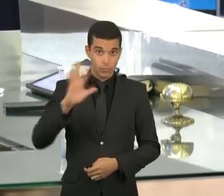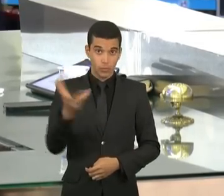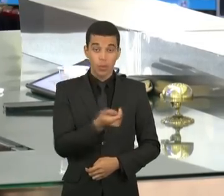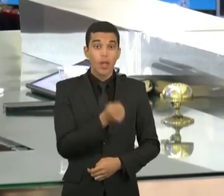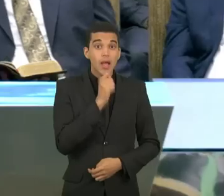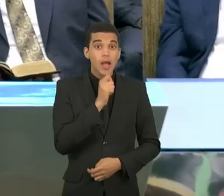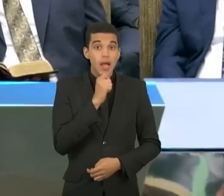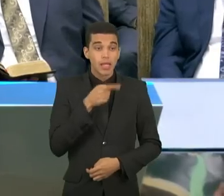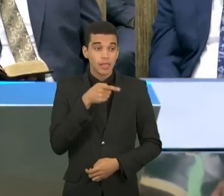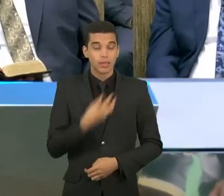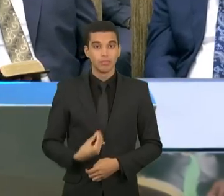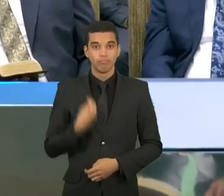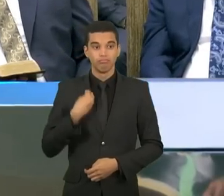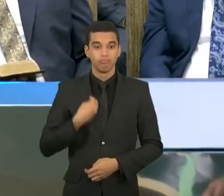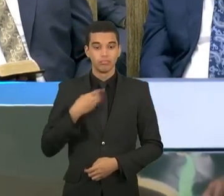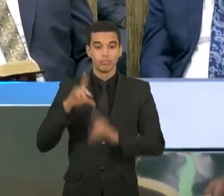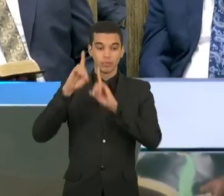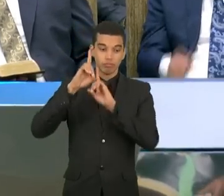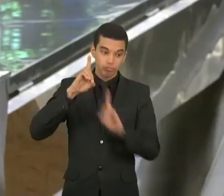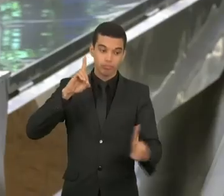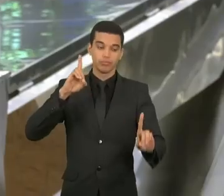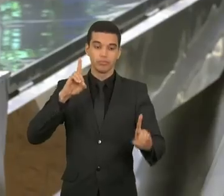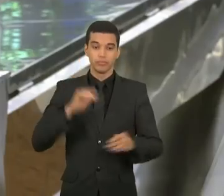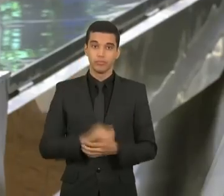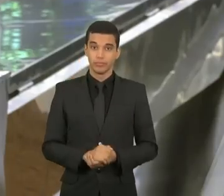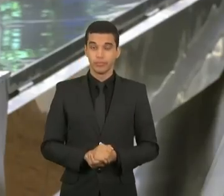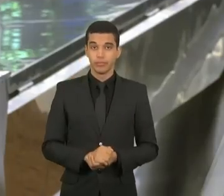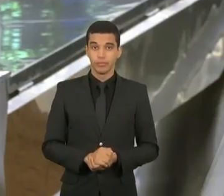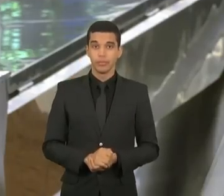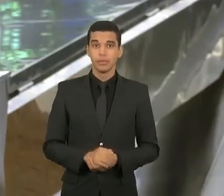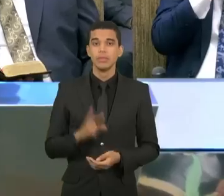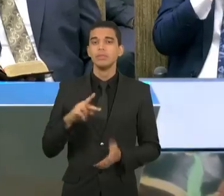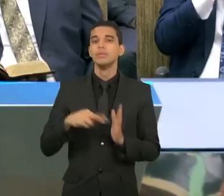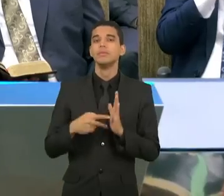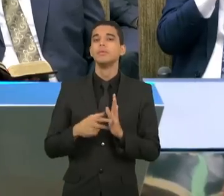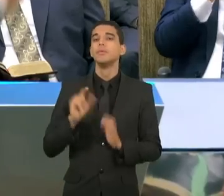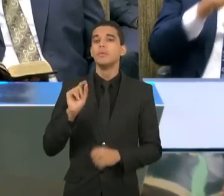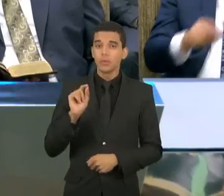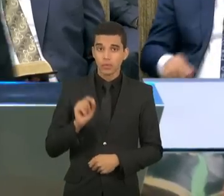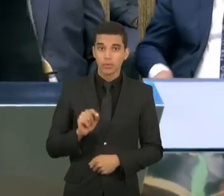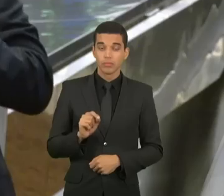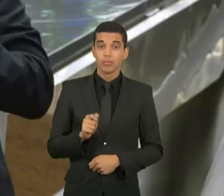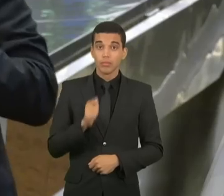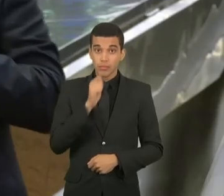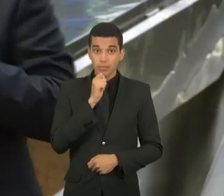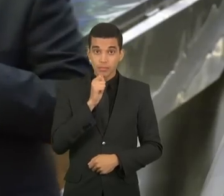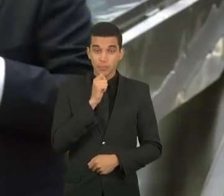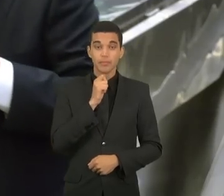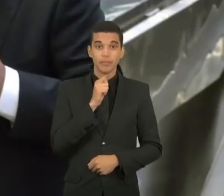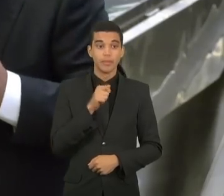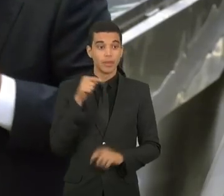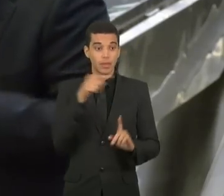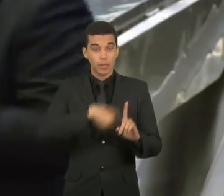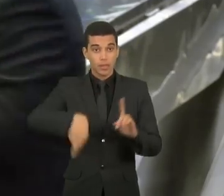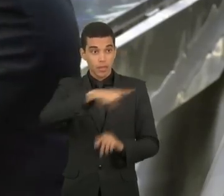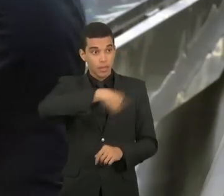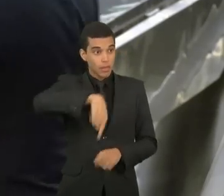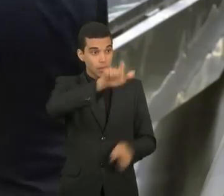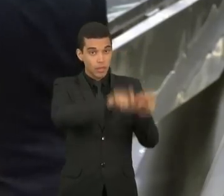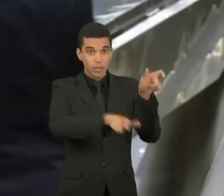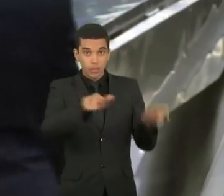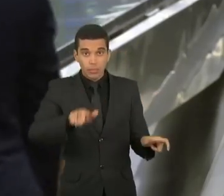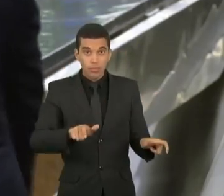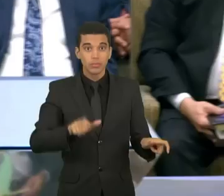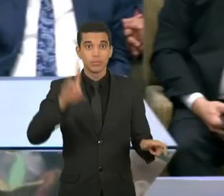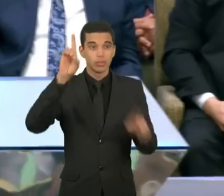Que é isso, pastor? Está vendo que você tem que aprender português? Faça isso, porque você vai entender melhor a revelação. Diga glória a